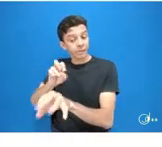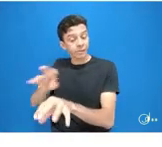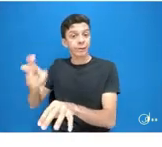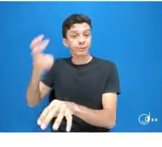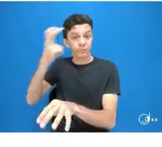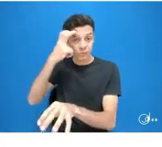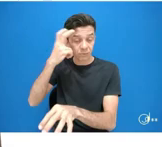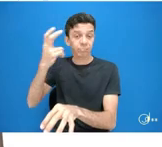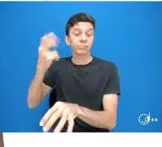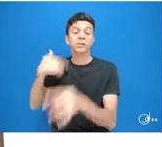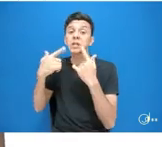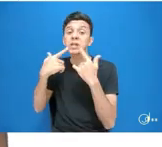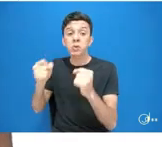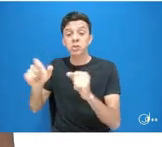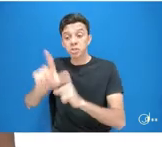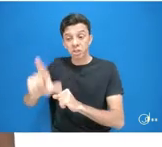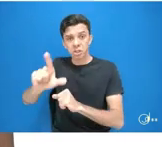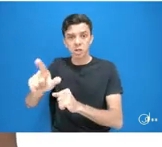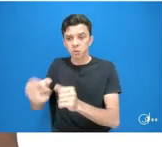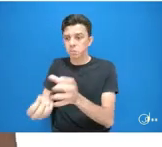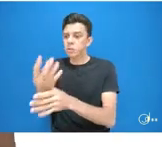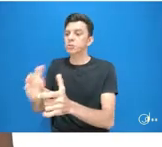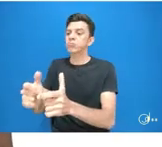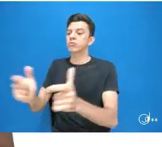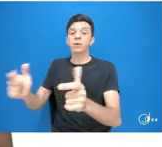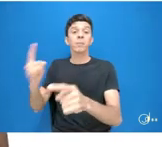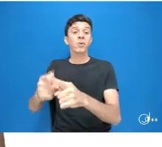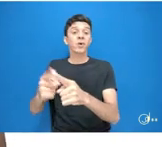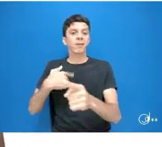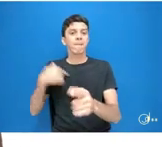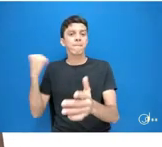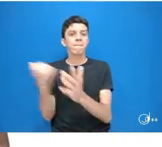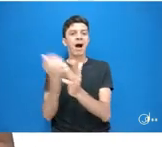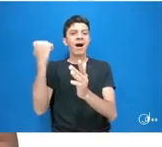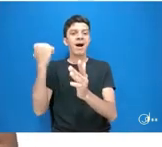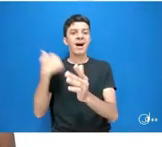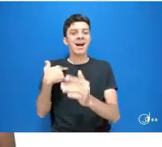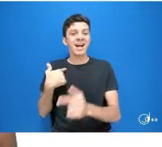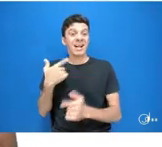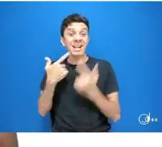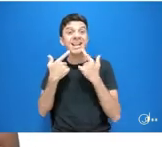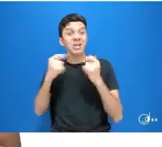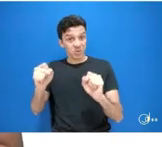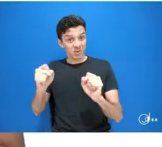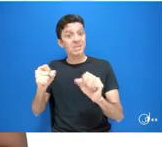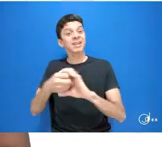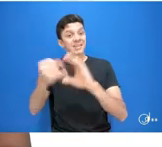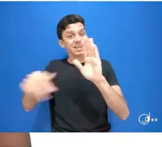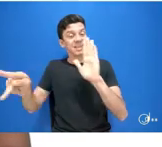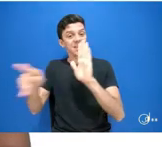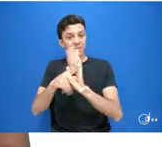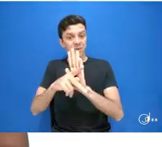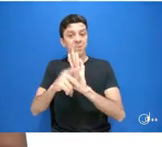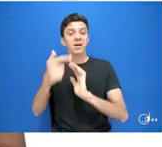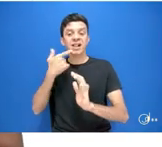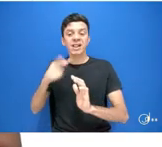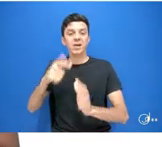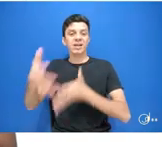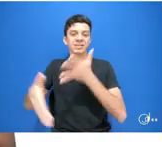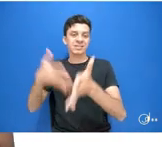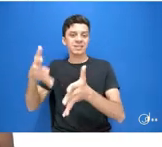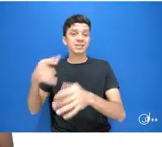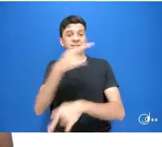linguístico e literário, desencadeado pelo reconhecimento do status linguístico de língua de sinais, tal denominação atribuída